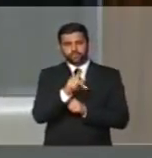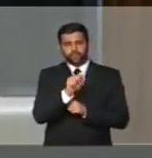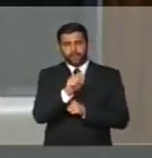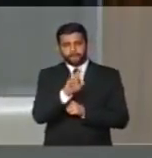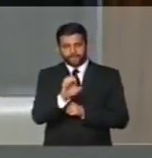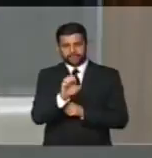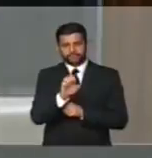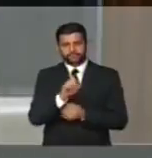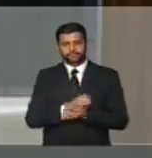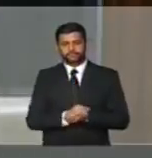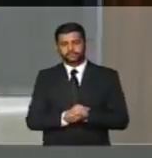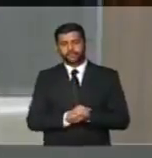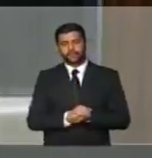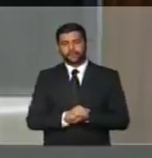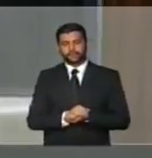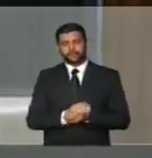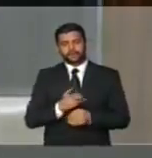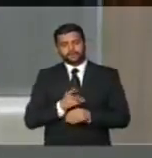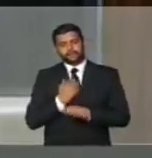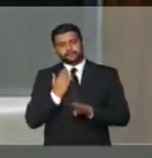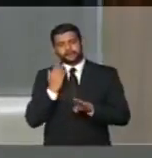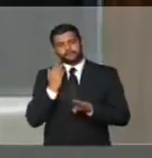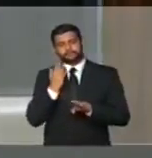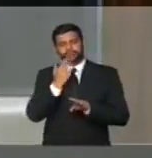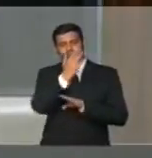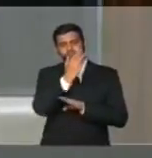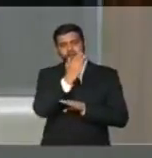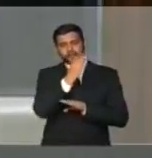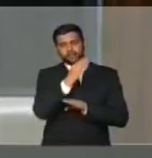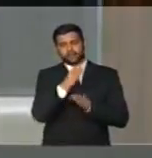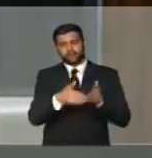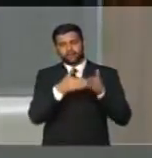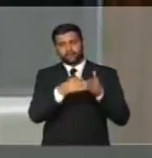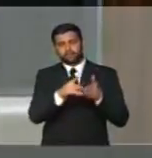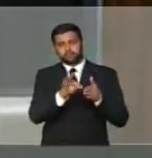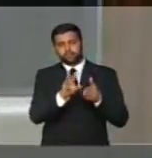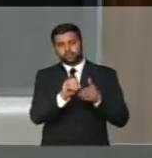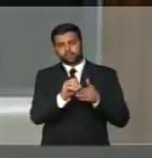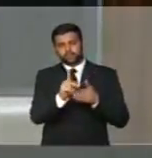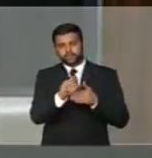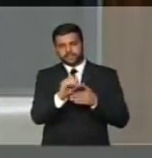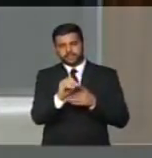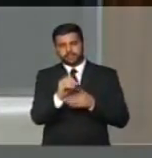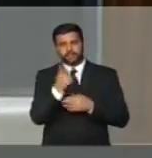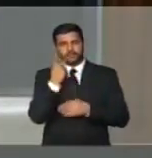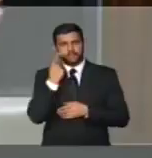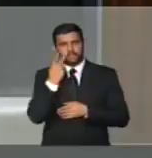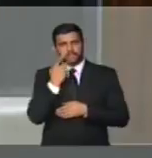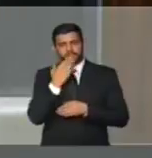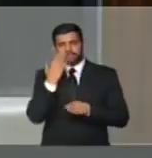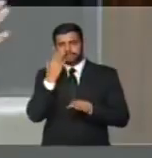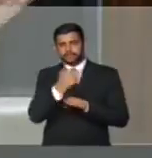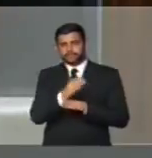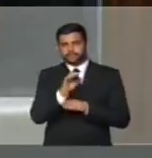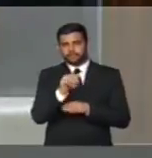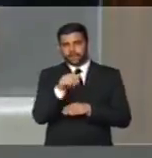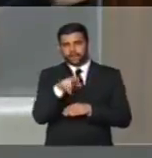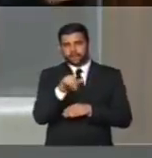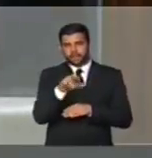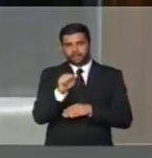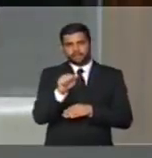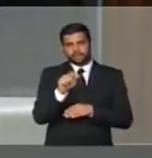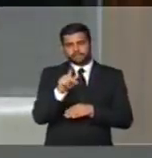saindo de Salgueiro, vai com destino ao porto de Pecém, em Fortaleza e vai sair de Parnamirim